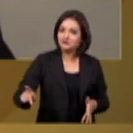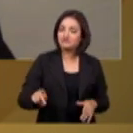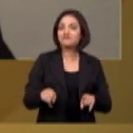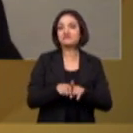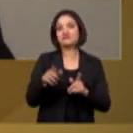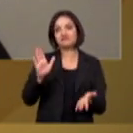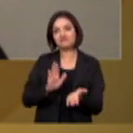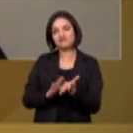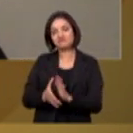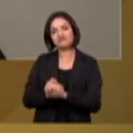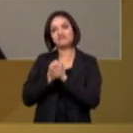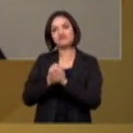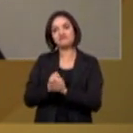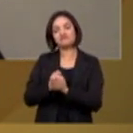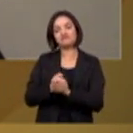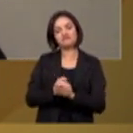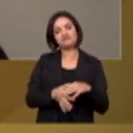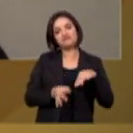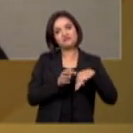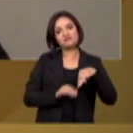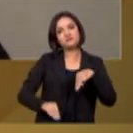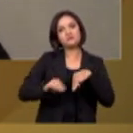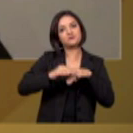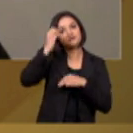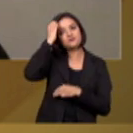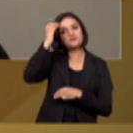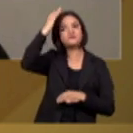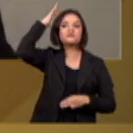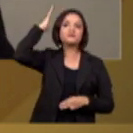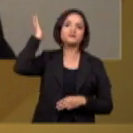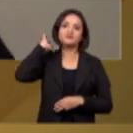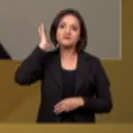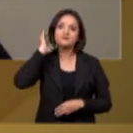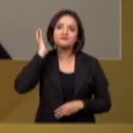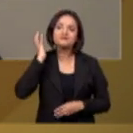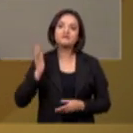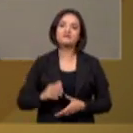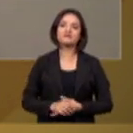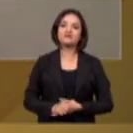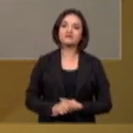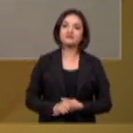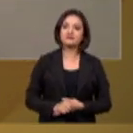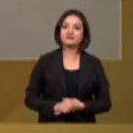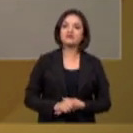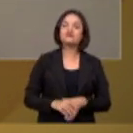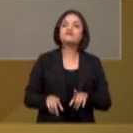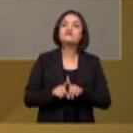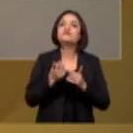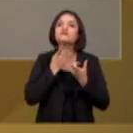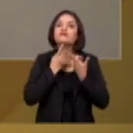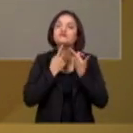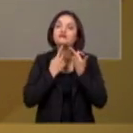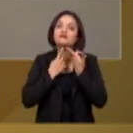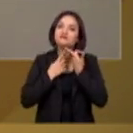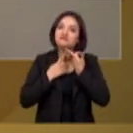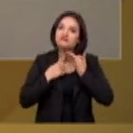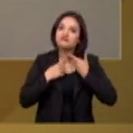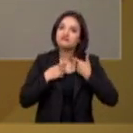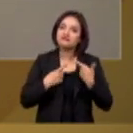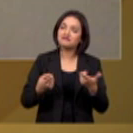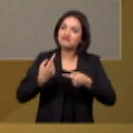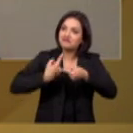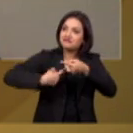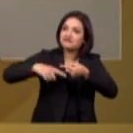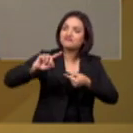ministro do luiz fux a ministra rosa venda desejando pela eleição é que acabam de vencer para